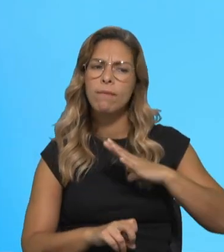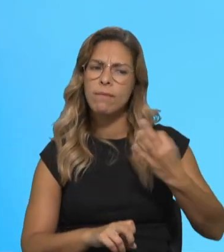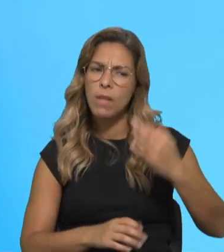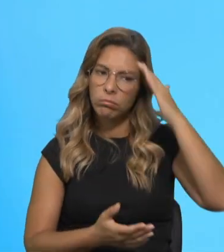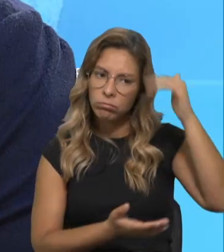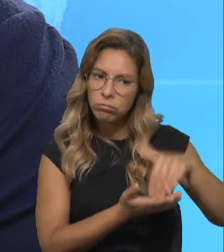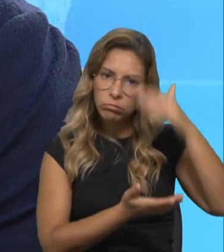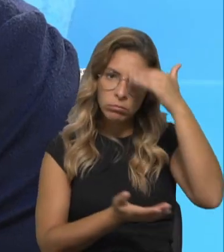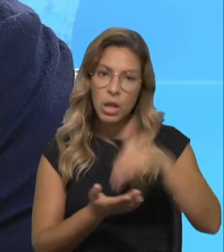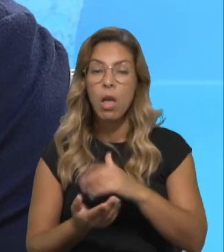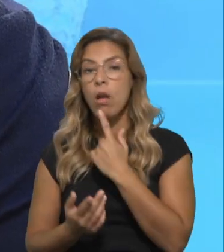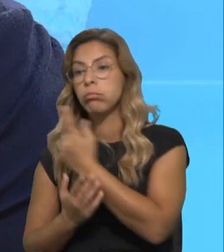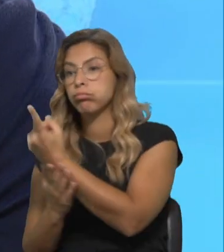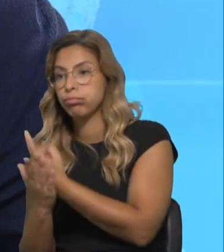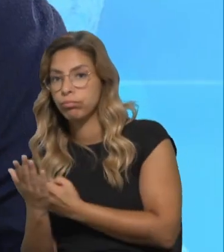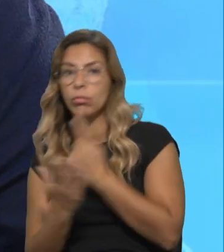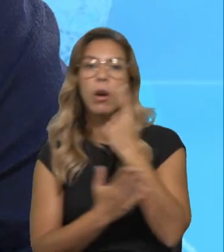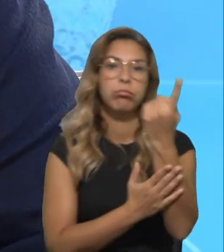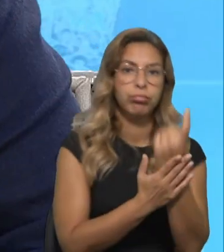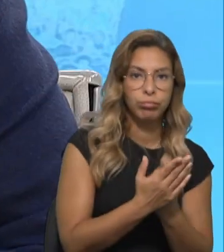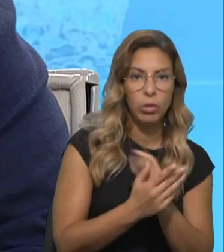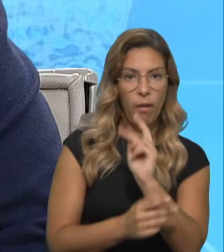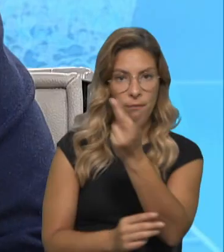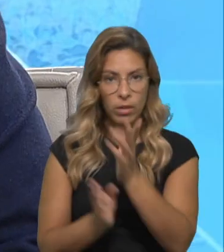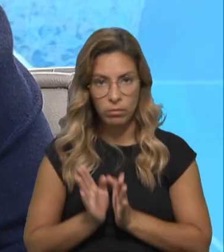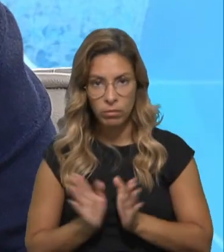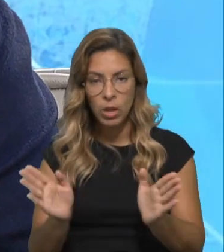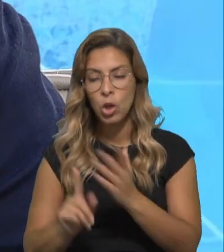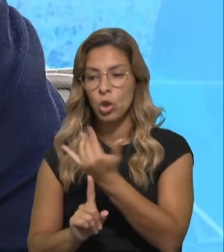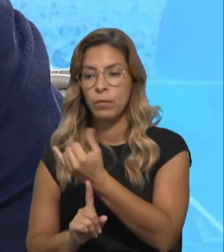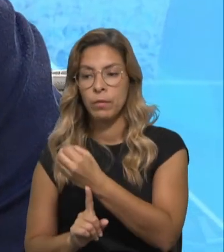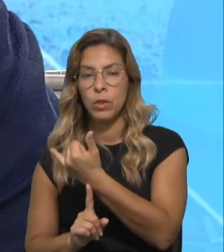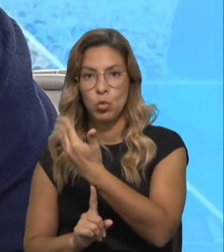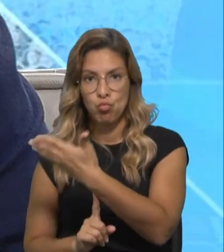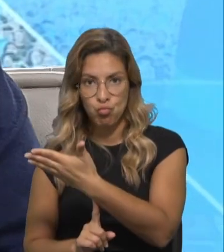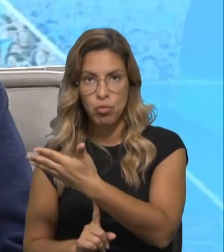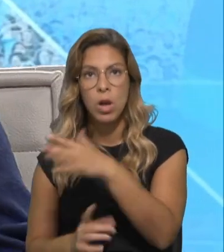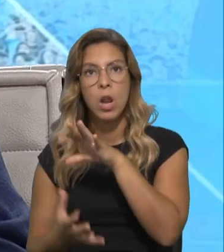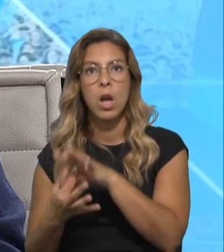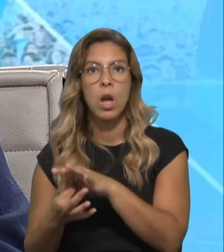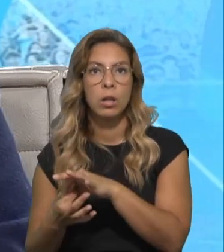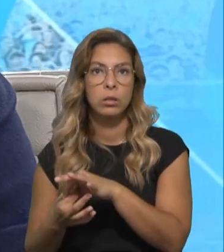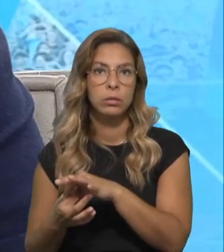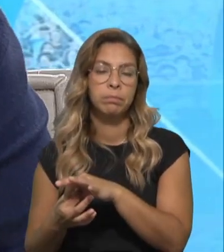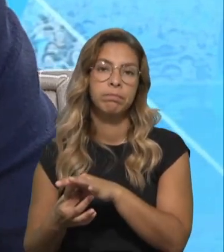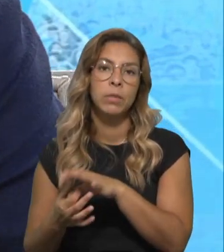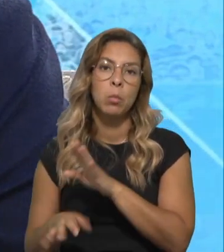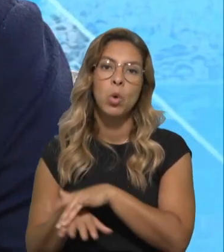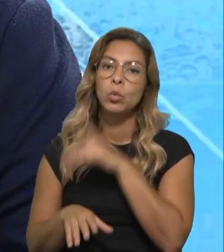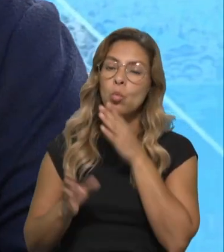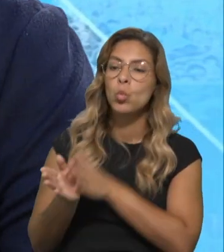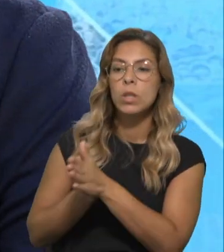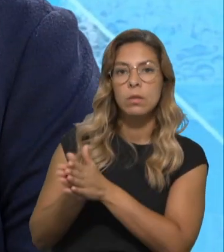2 inquéritos datados no tempo. Um no ano 2021, que tem a ver muito com a questão da